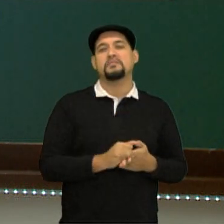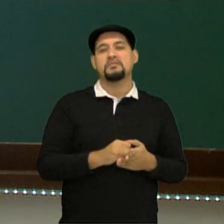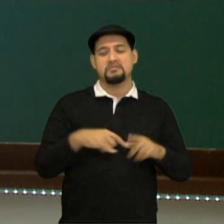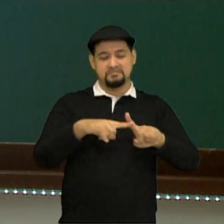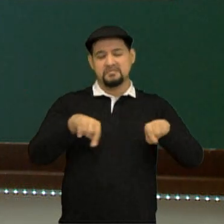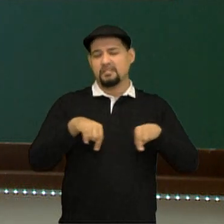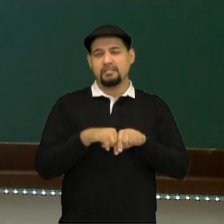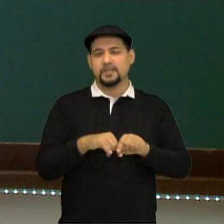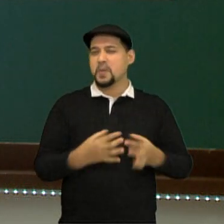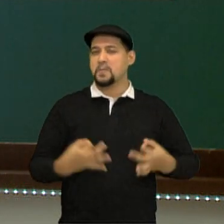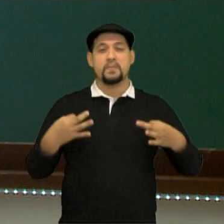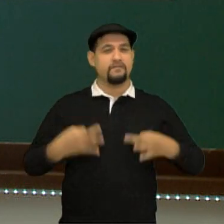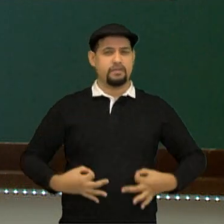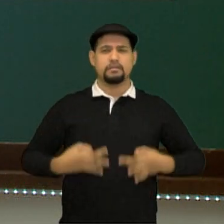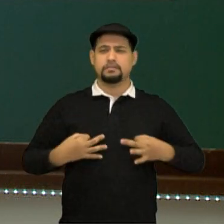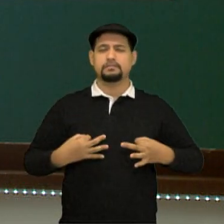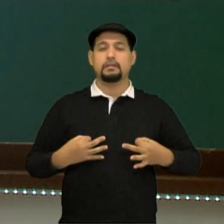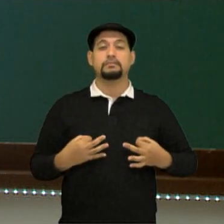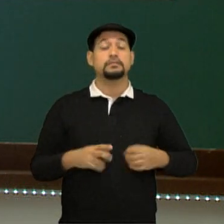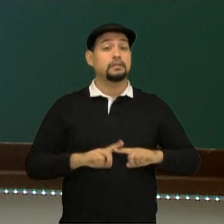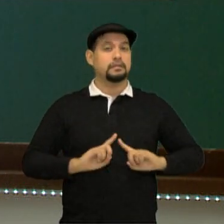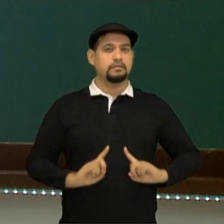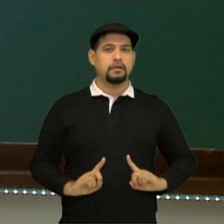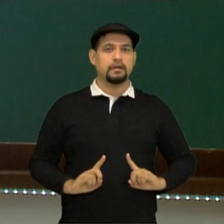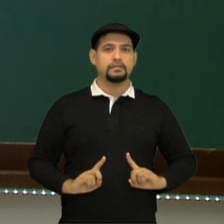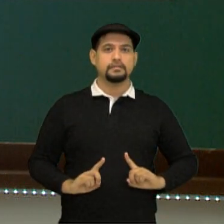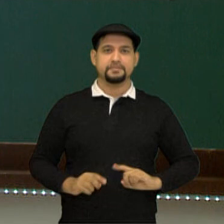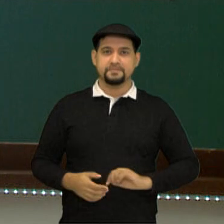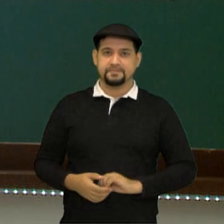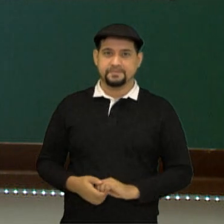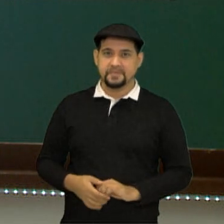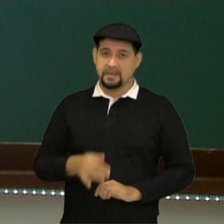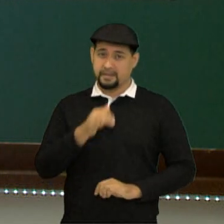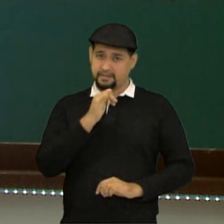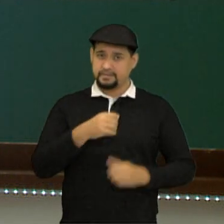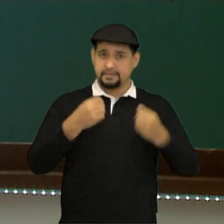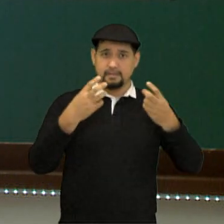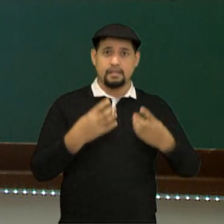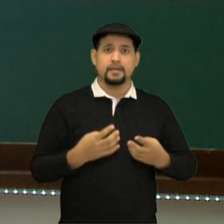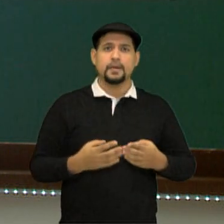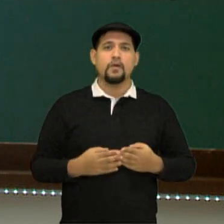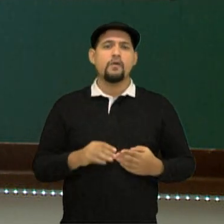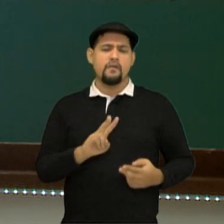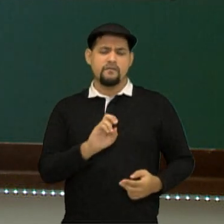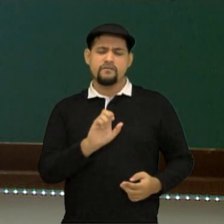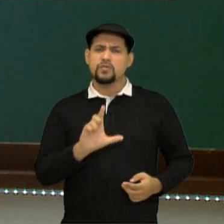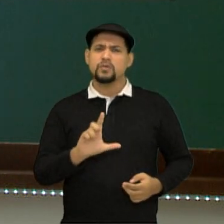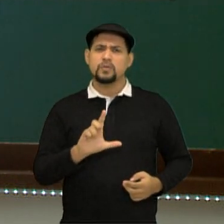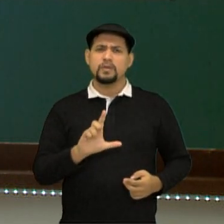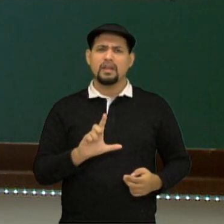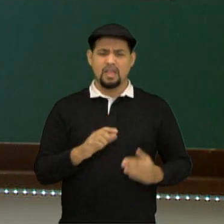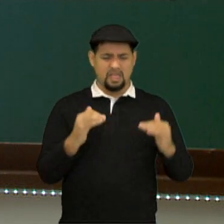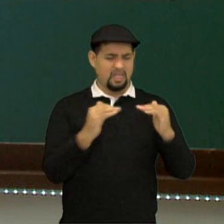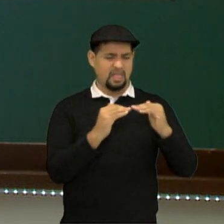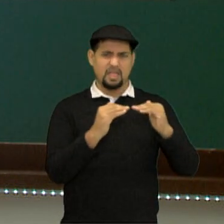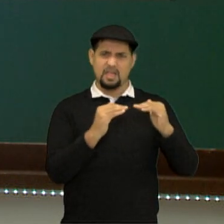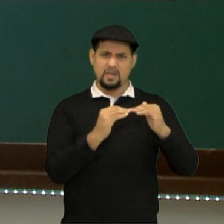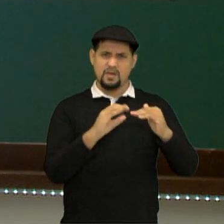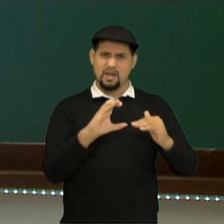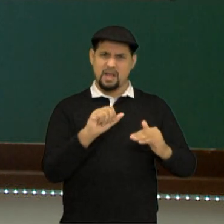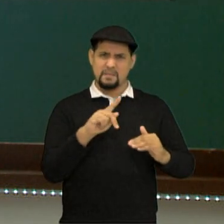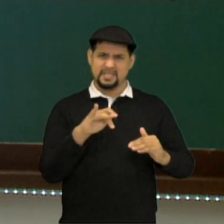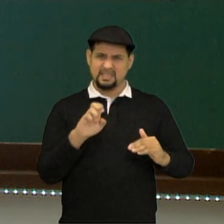jarra cilíndrica perfeita, né? Nesse caso, quando eu digo assim, mas o volume dela coincide com a